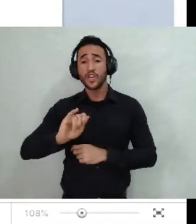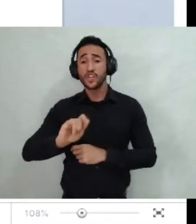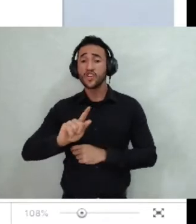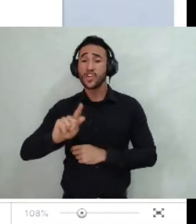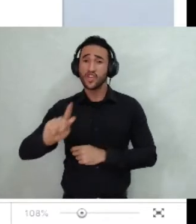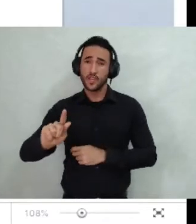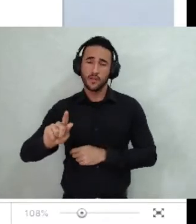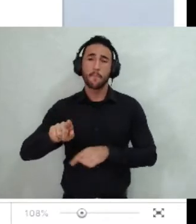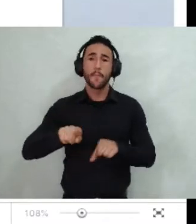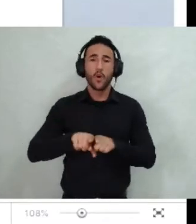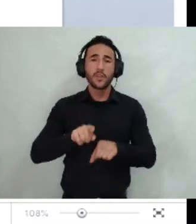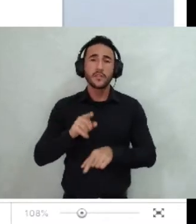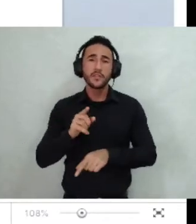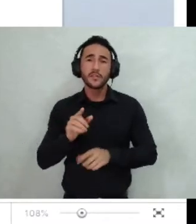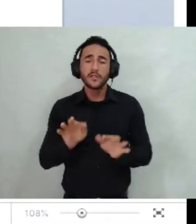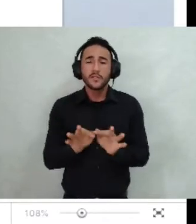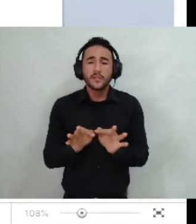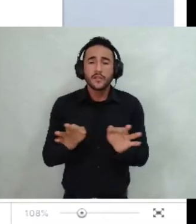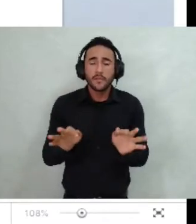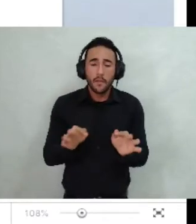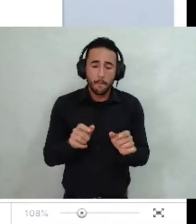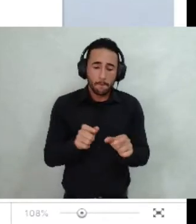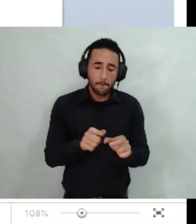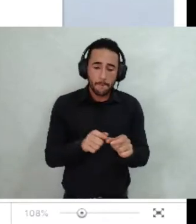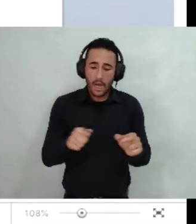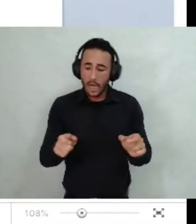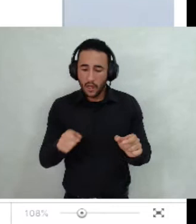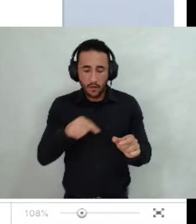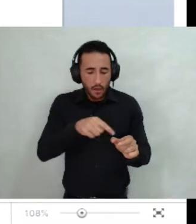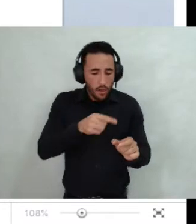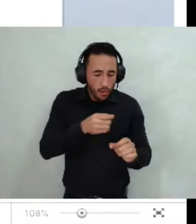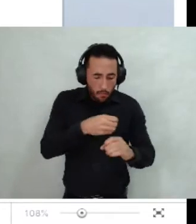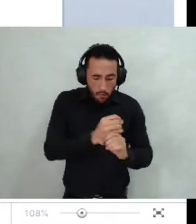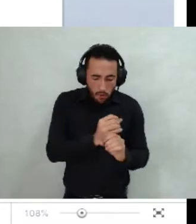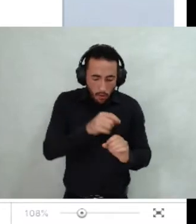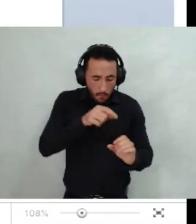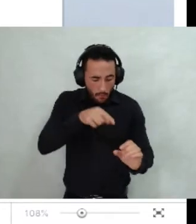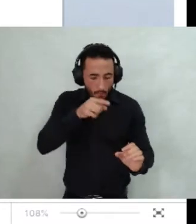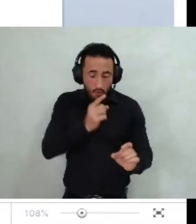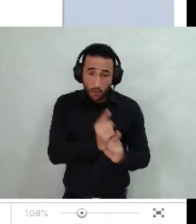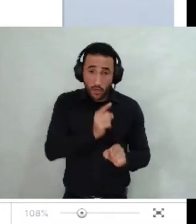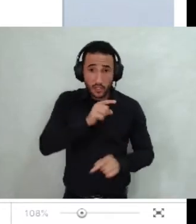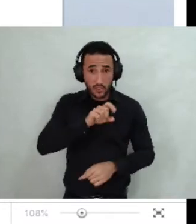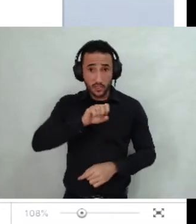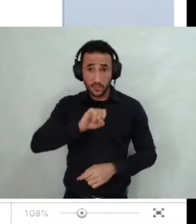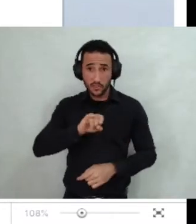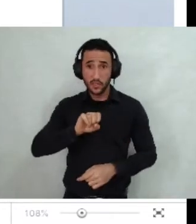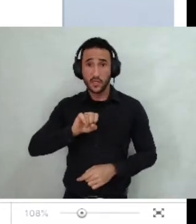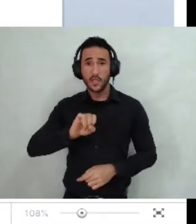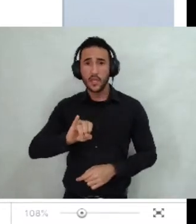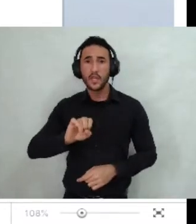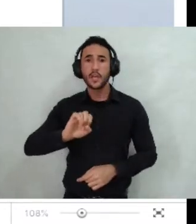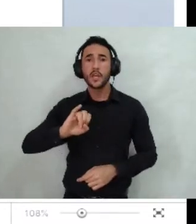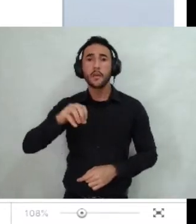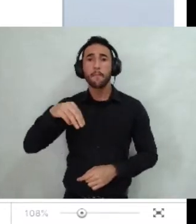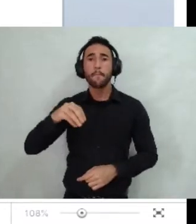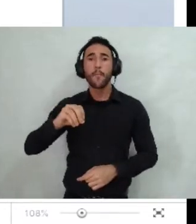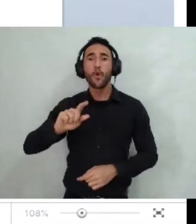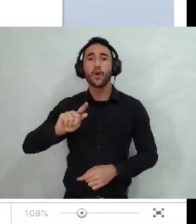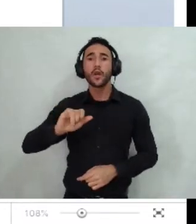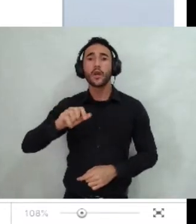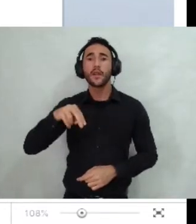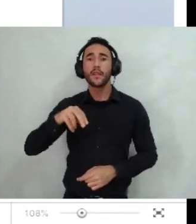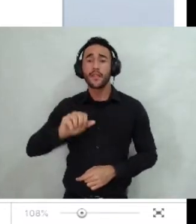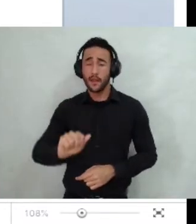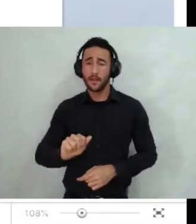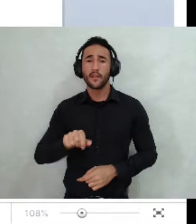plaquinhas separadas, para a gente identificar qual a imunoglobulina que está presente, os testes sorológicos